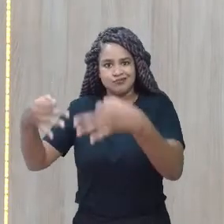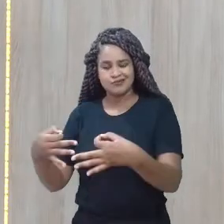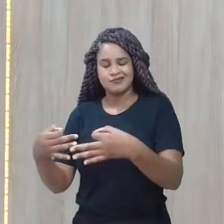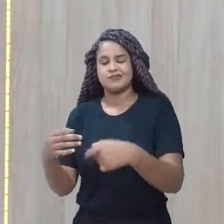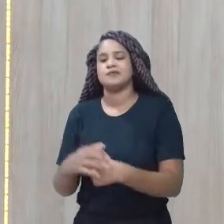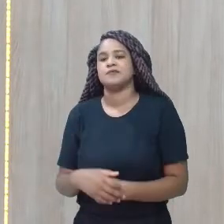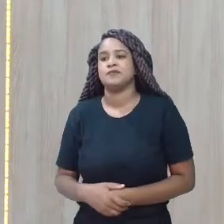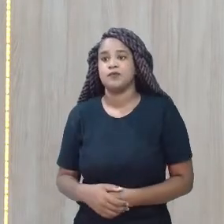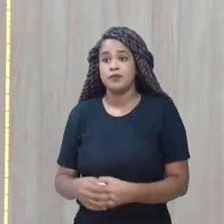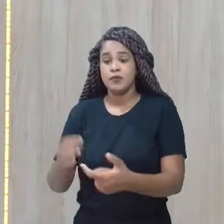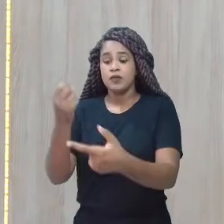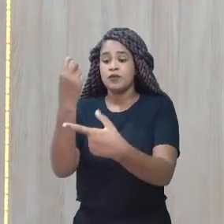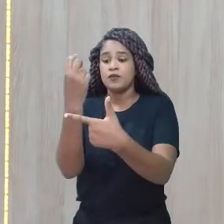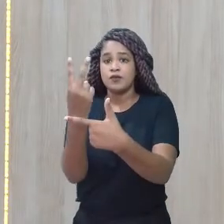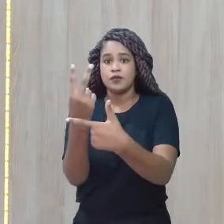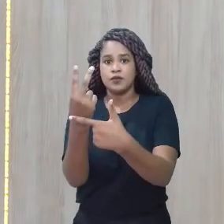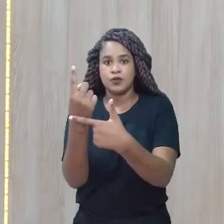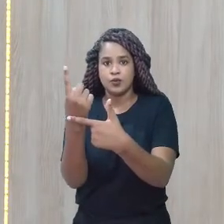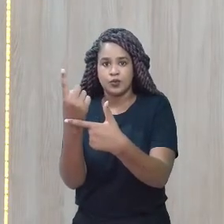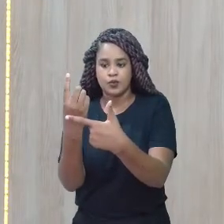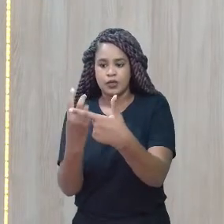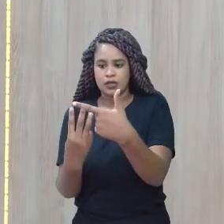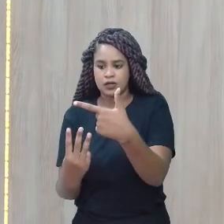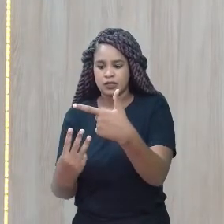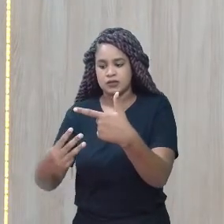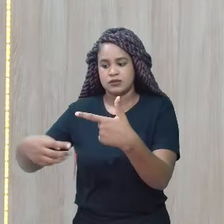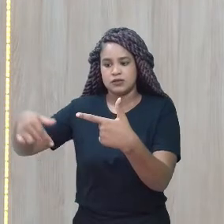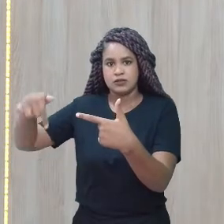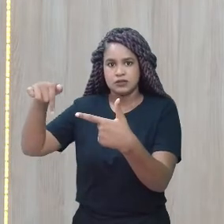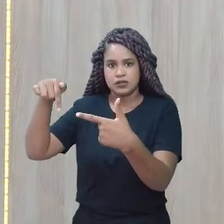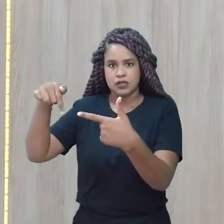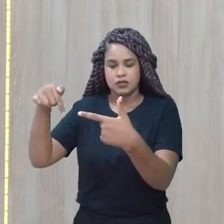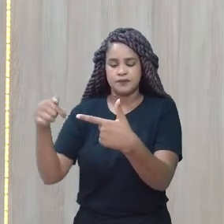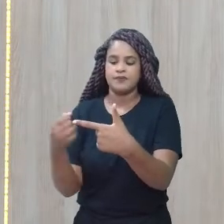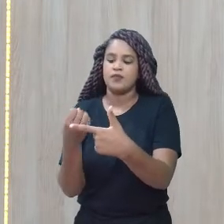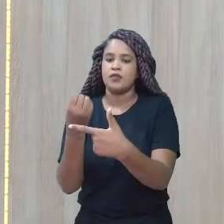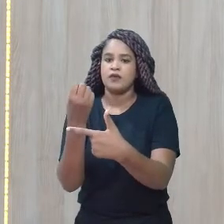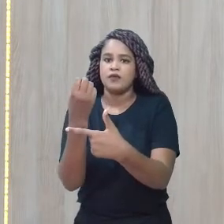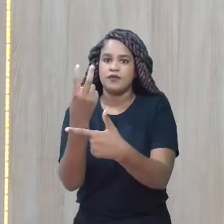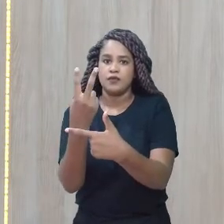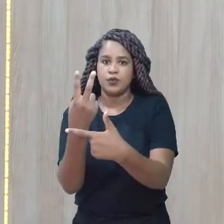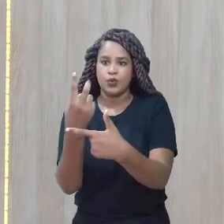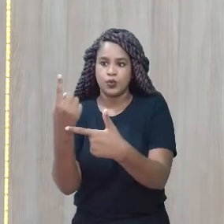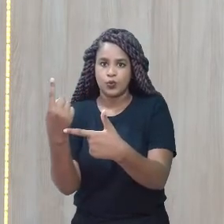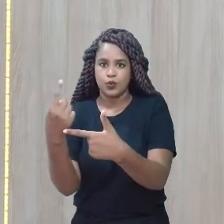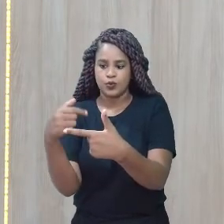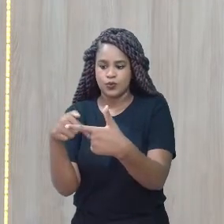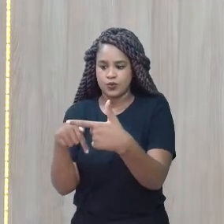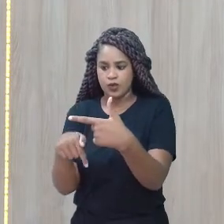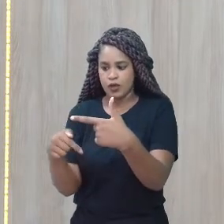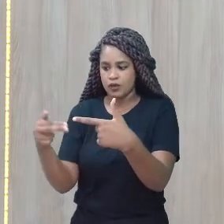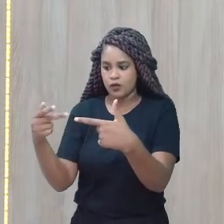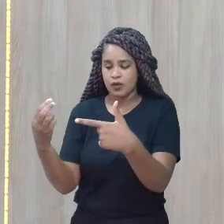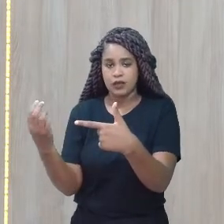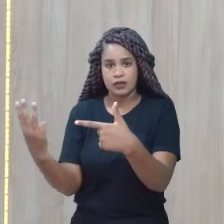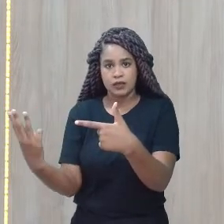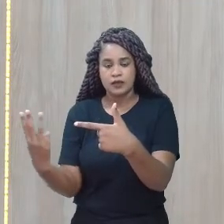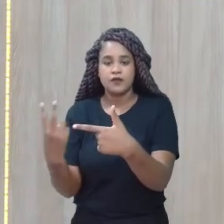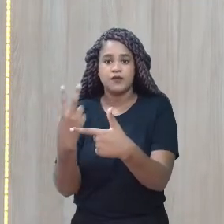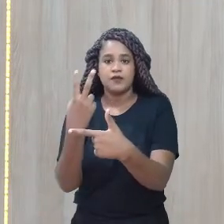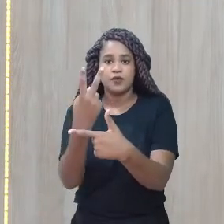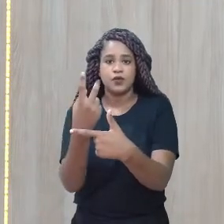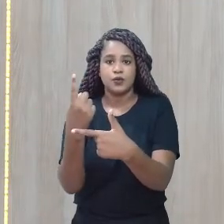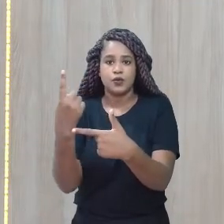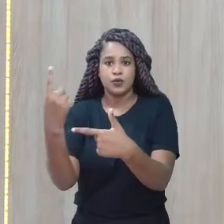Aí depois a gente tem, ó, 21 dividido para 3 vai dar o 7, 21 dividido para 7 vai dar o 3, e 21 dividido